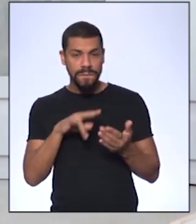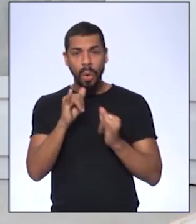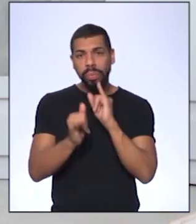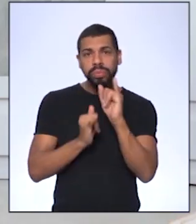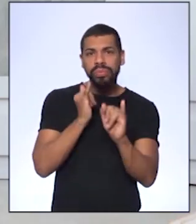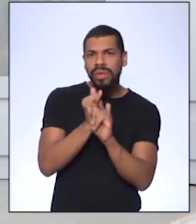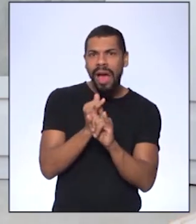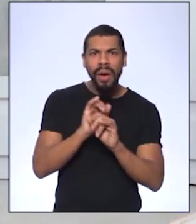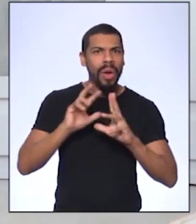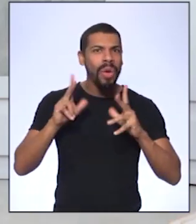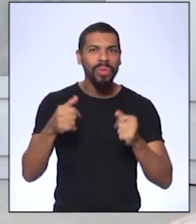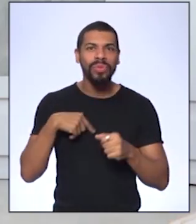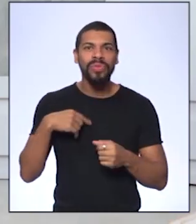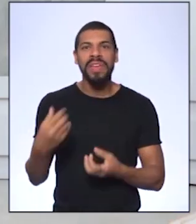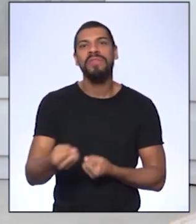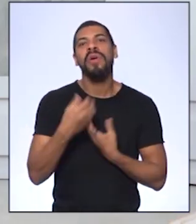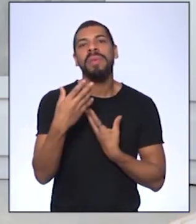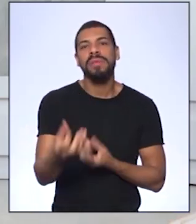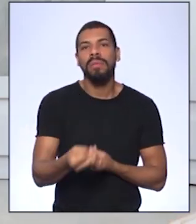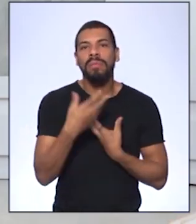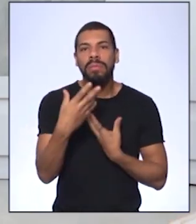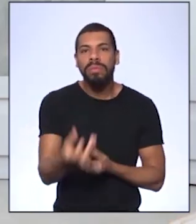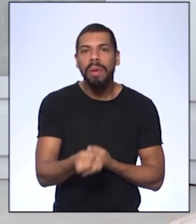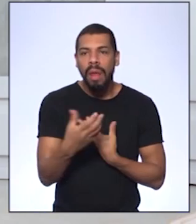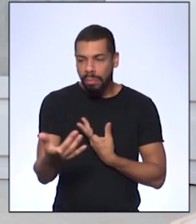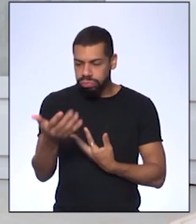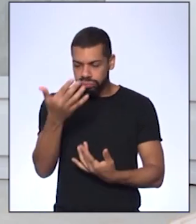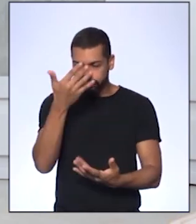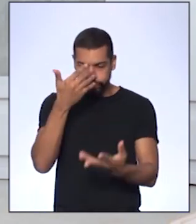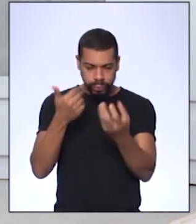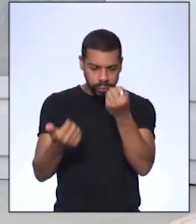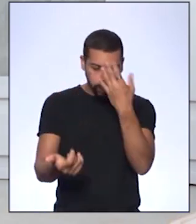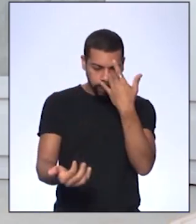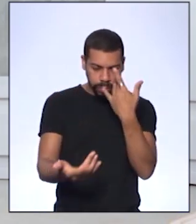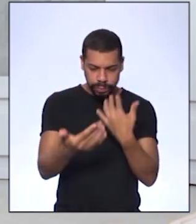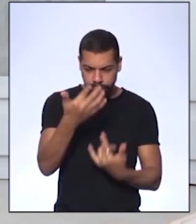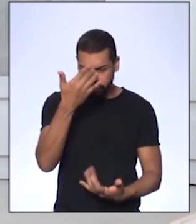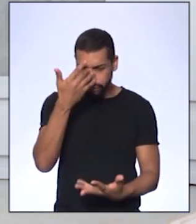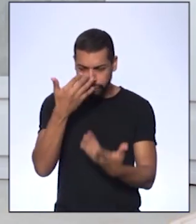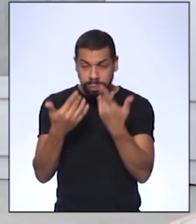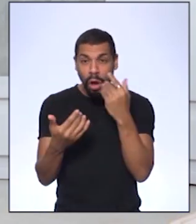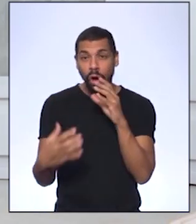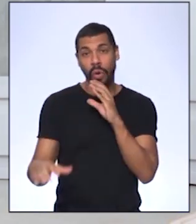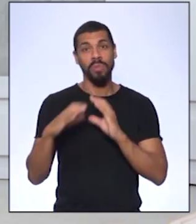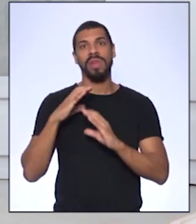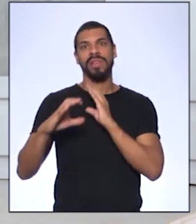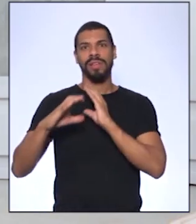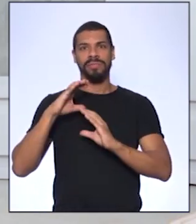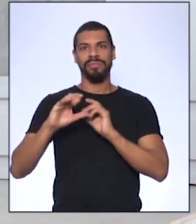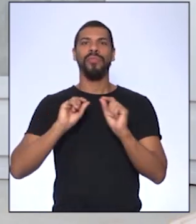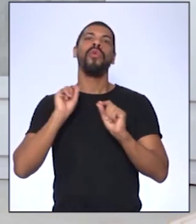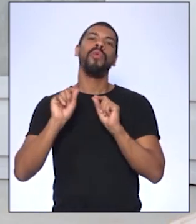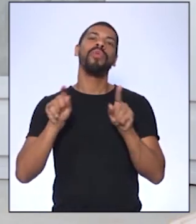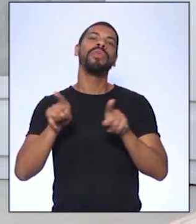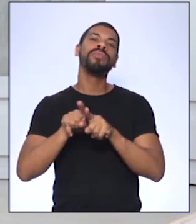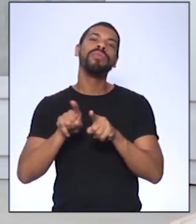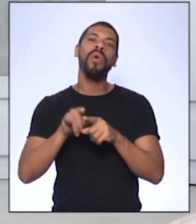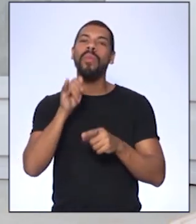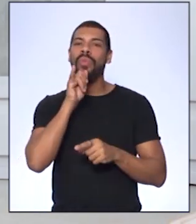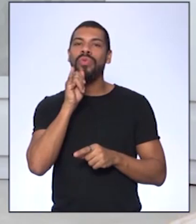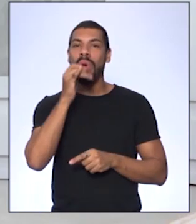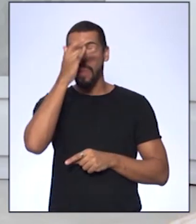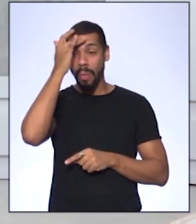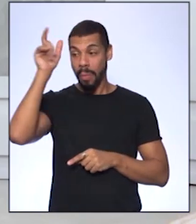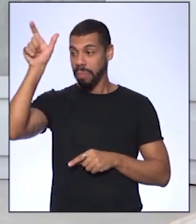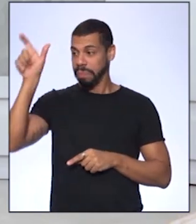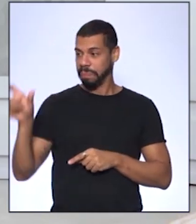mesmo impresso, você está recebendo mensagens. Isso é um processo de comunicação. Comunicar-se significa que um